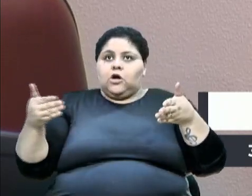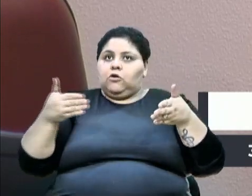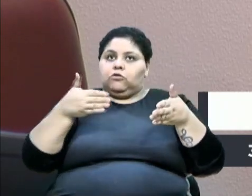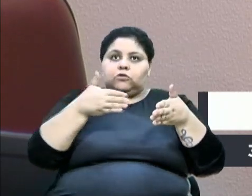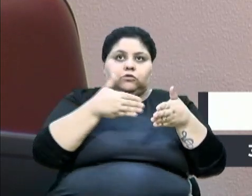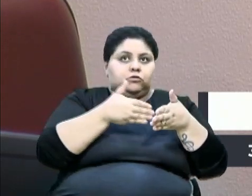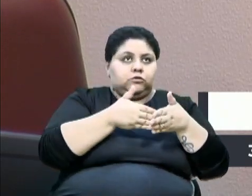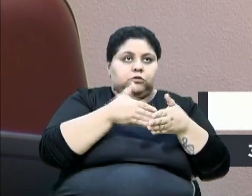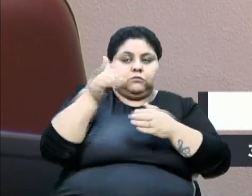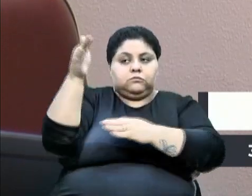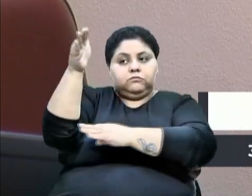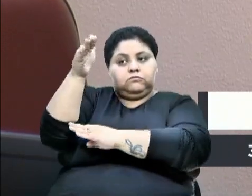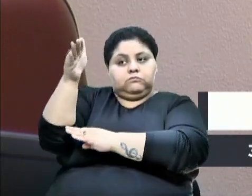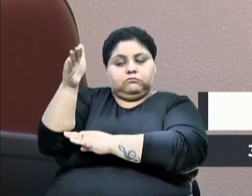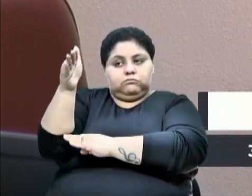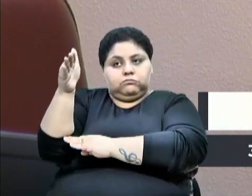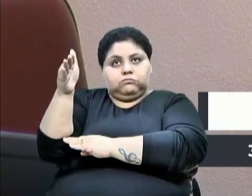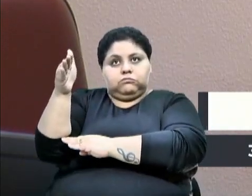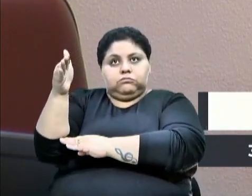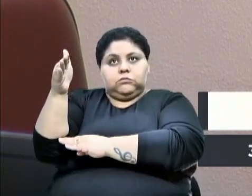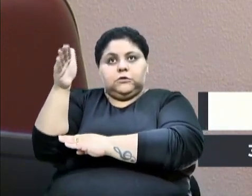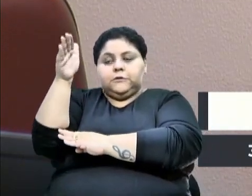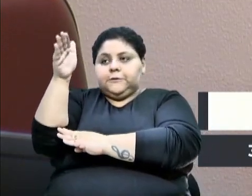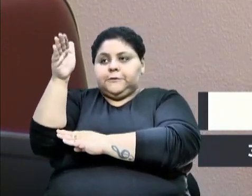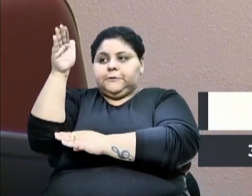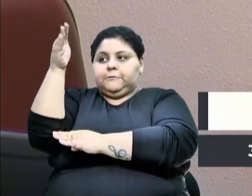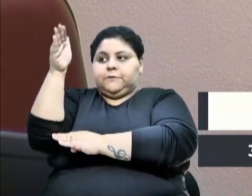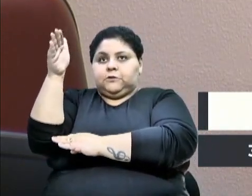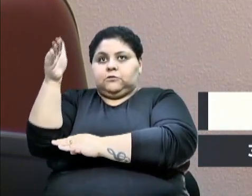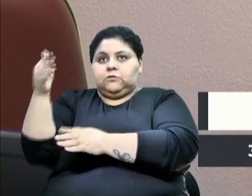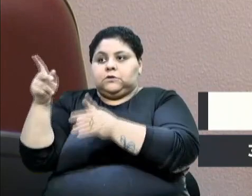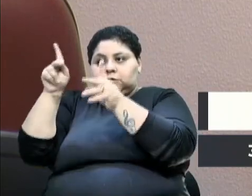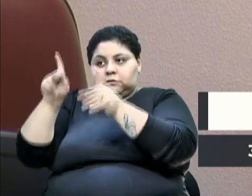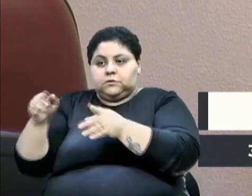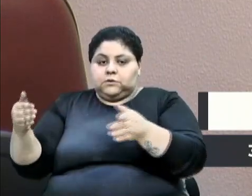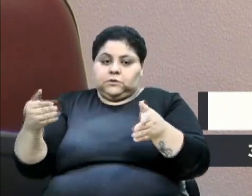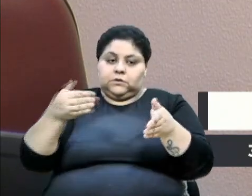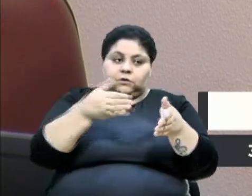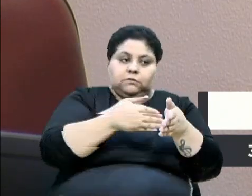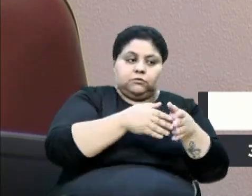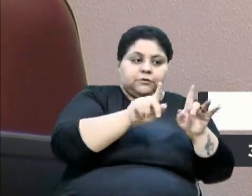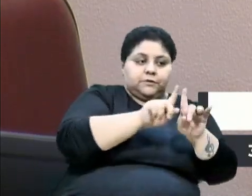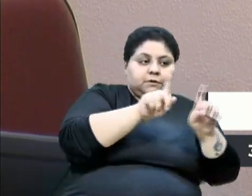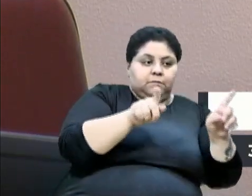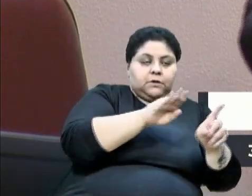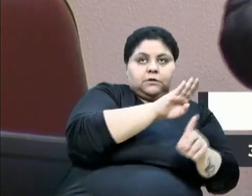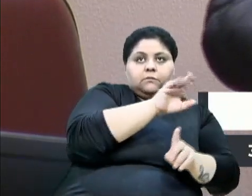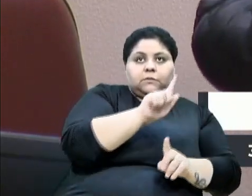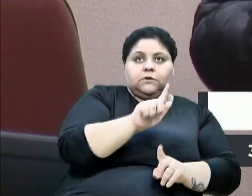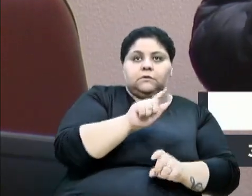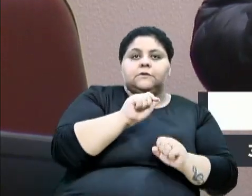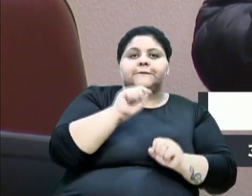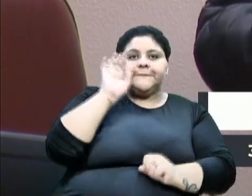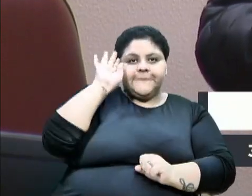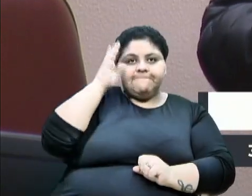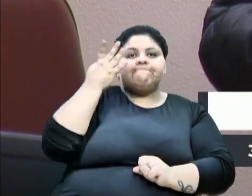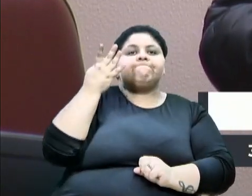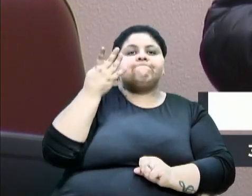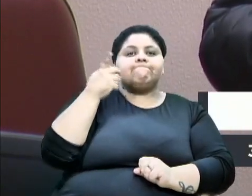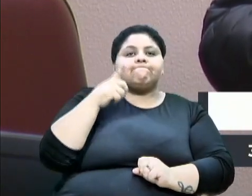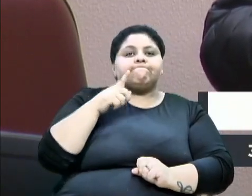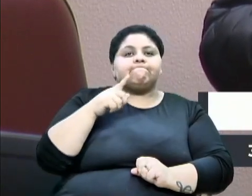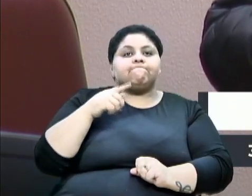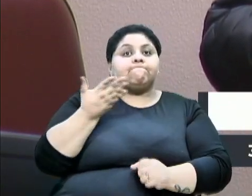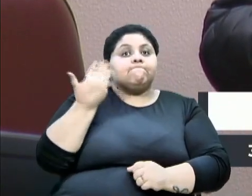estavam hospedadas em Caxias, para Gramado, para Bento, e sabe o que acontece, vereador Felipe? Uma vez eu me apavorava quando